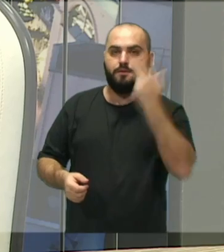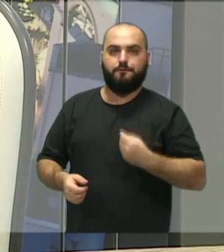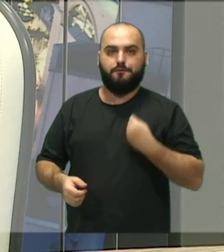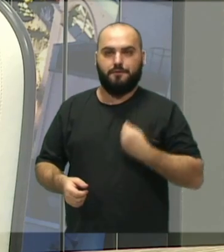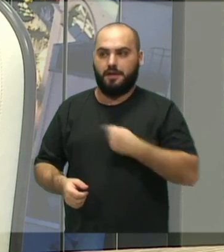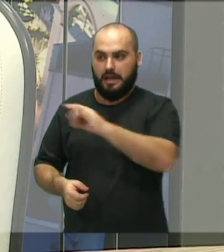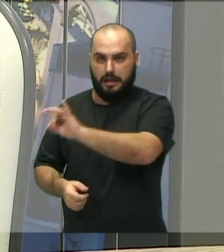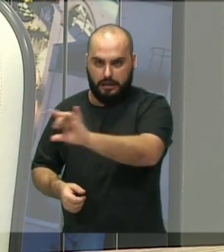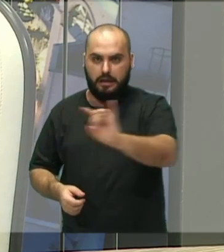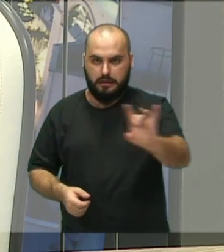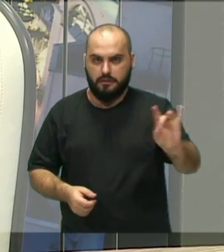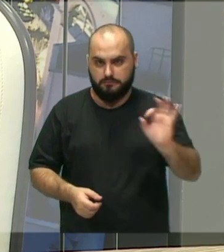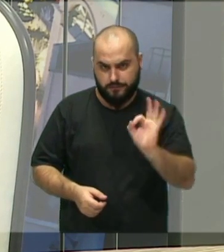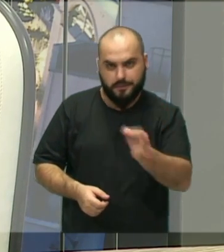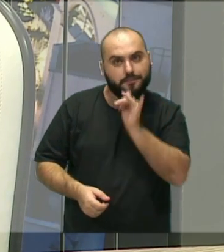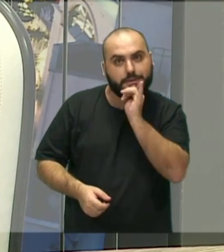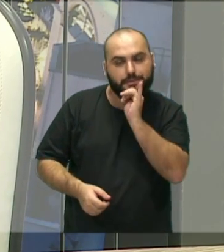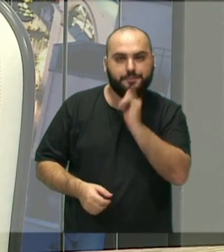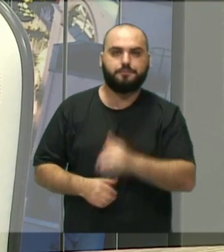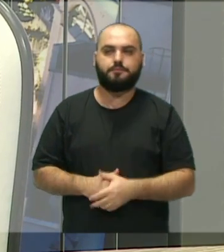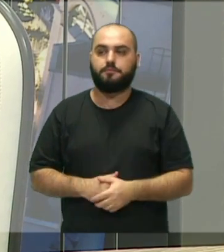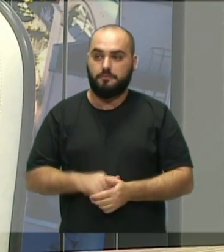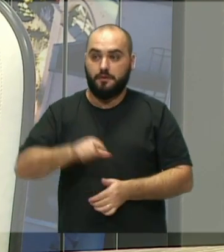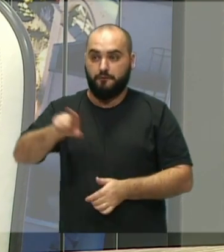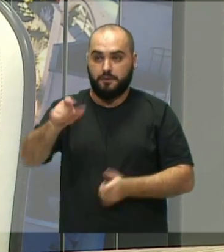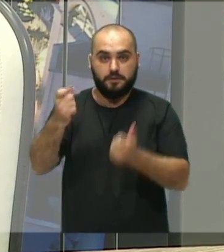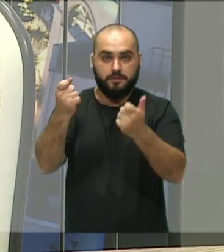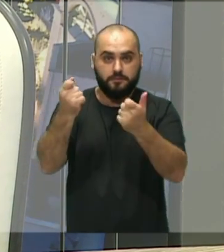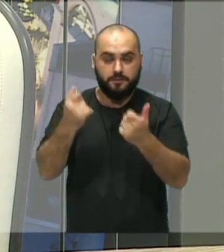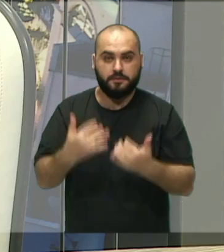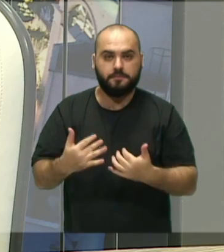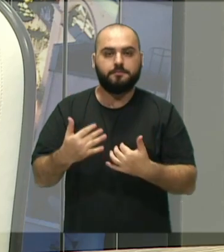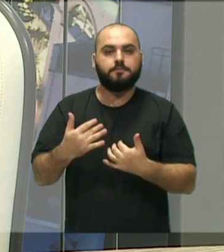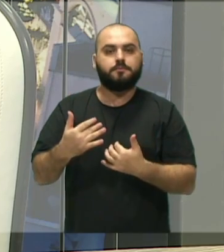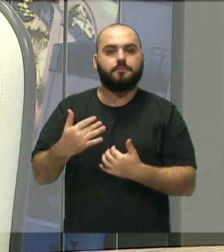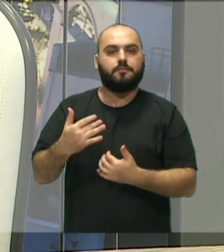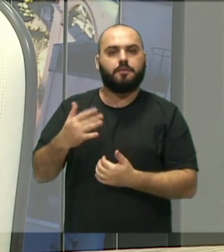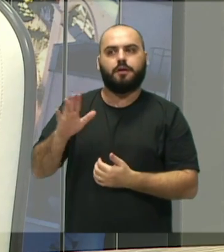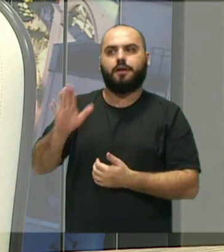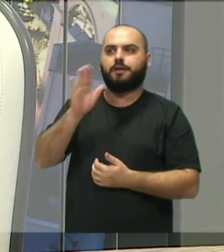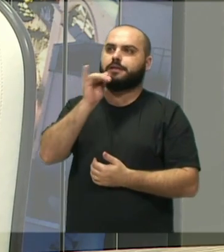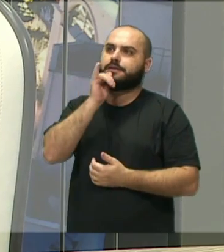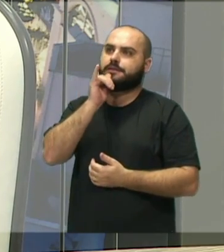um. Por exemplo, você fala ali nas estrelinhas do sofá.